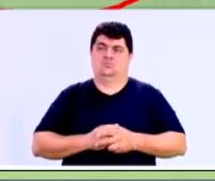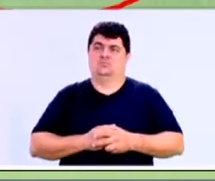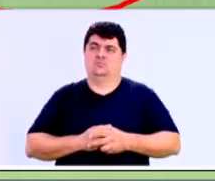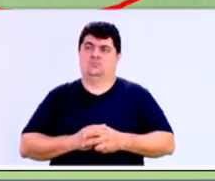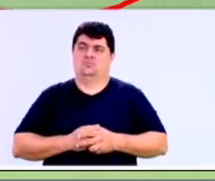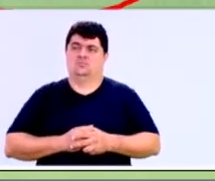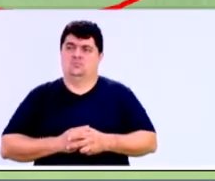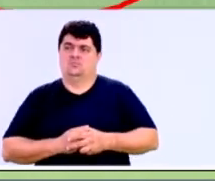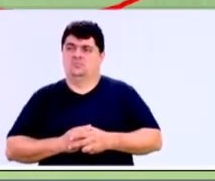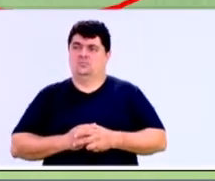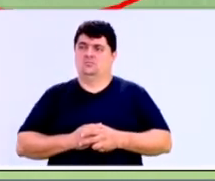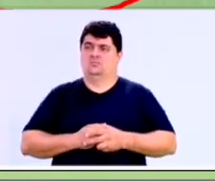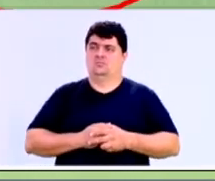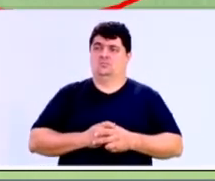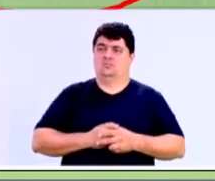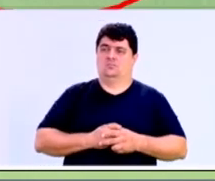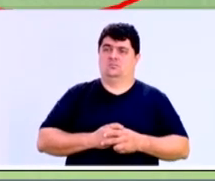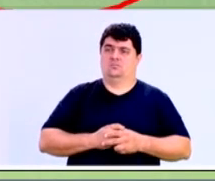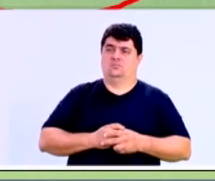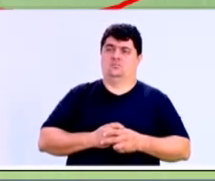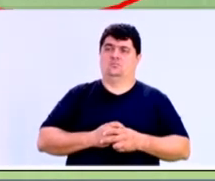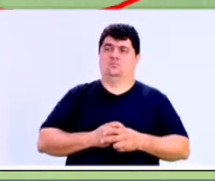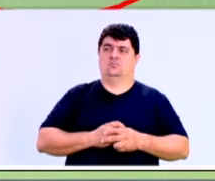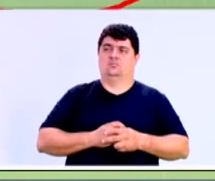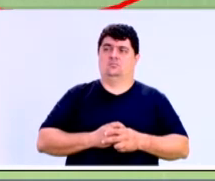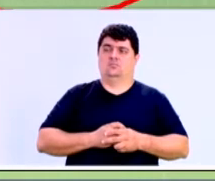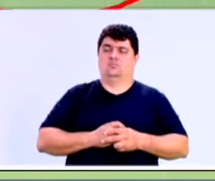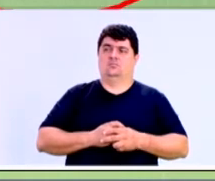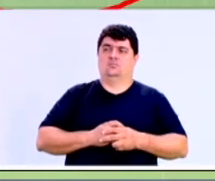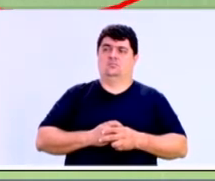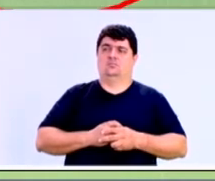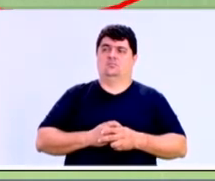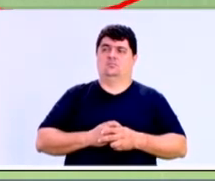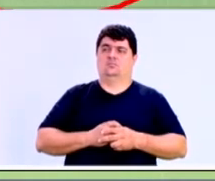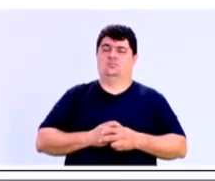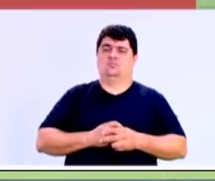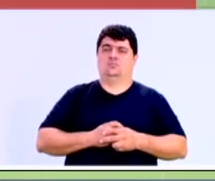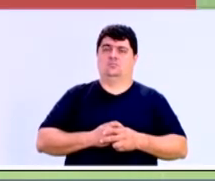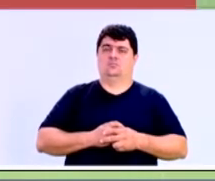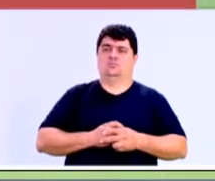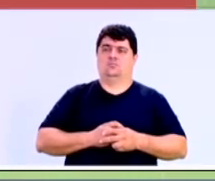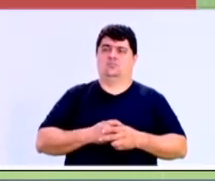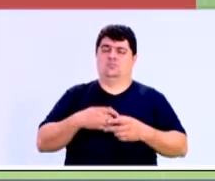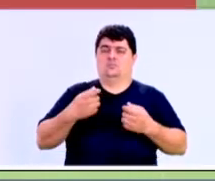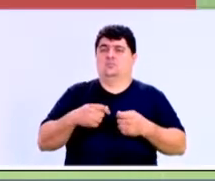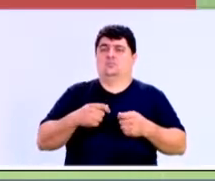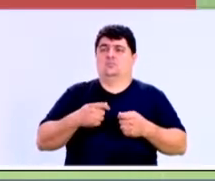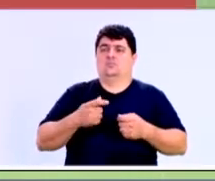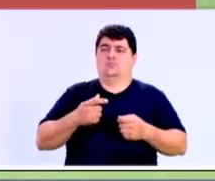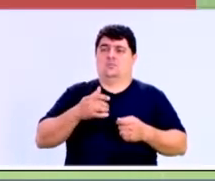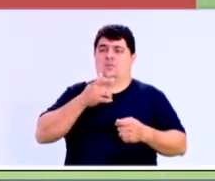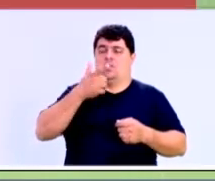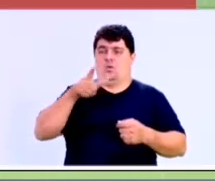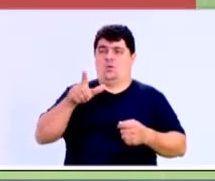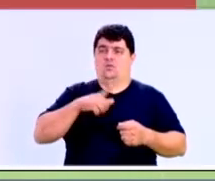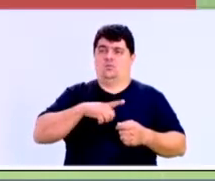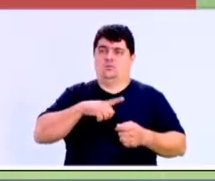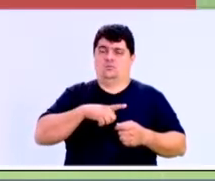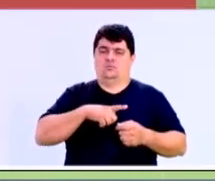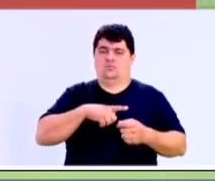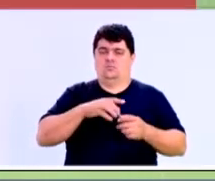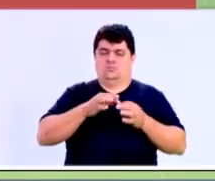Patrimônio líquido, ou com de terceiros. E aí eu tenho essa outra informação. Então, esse